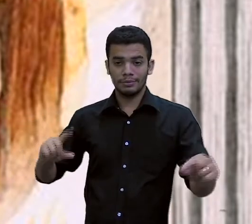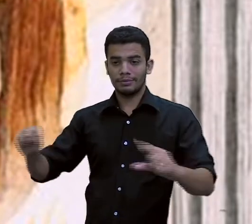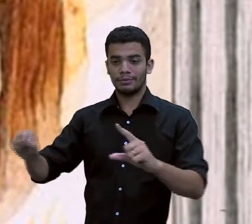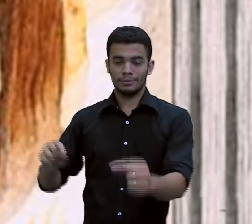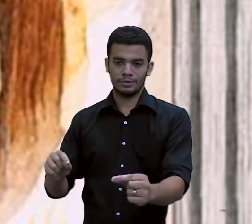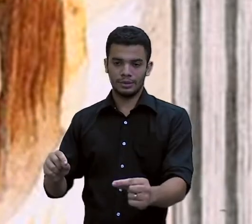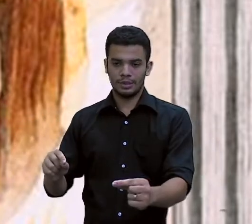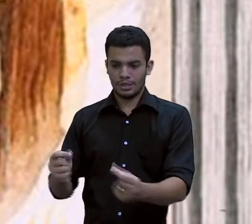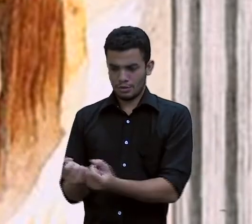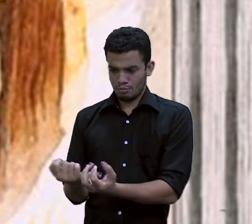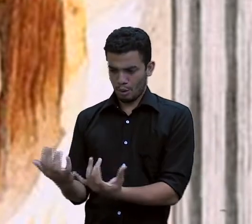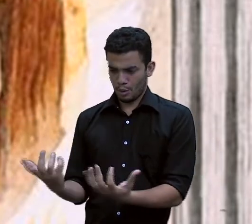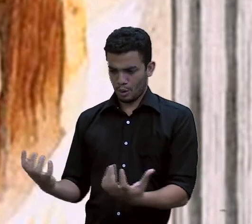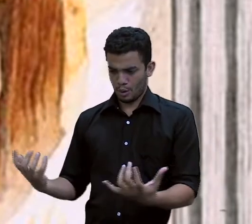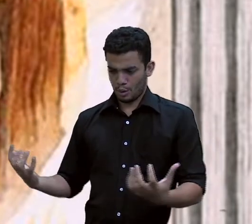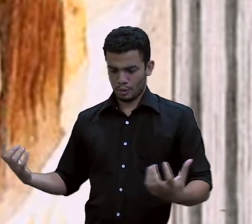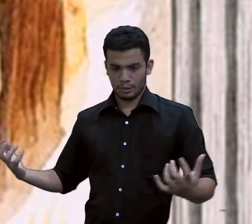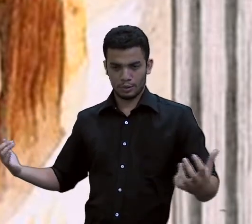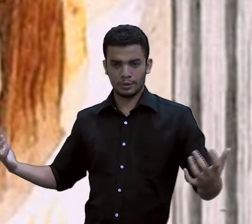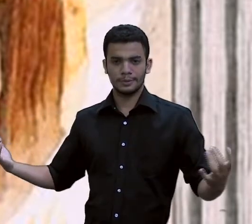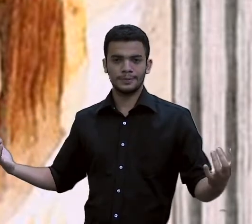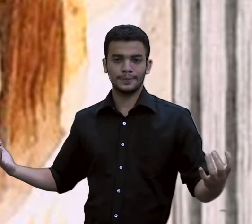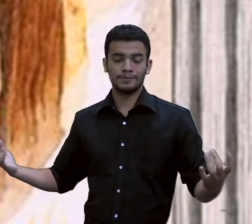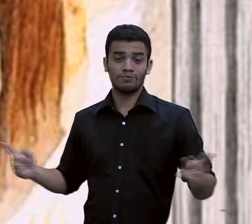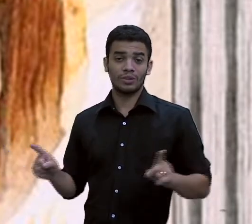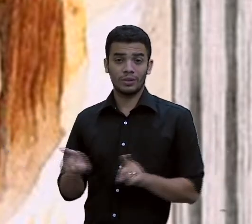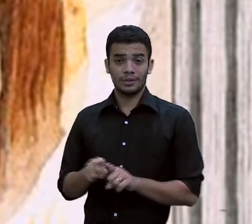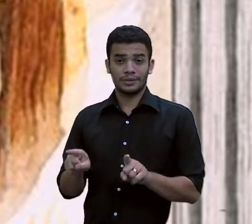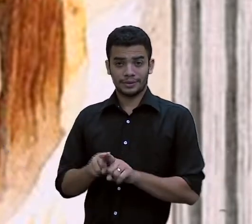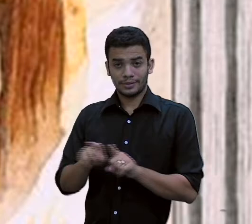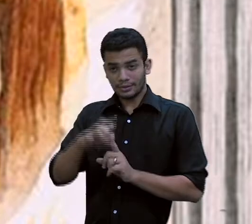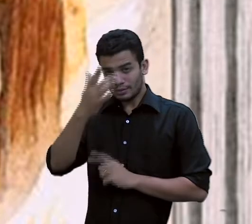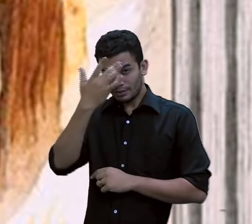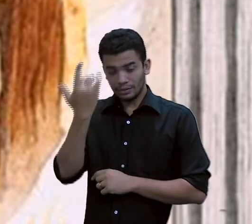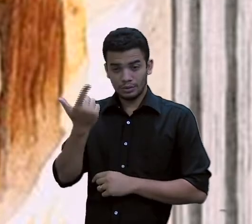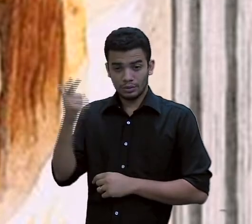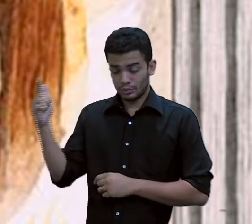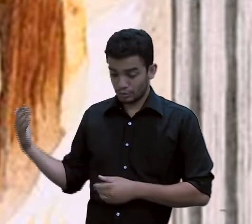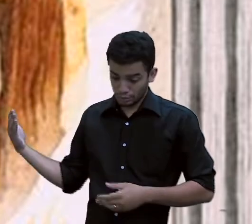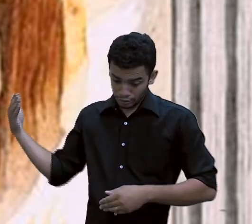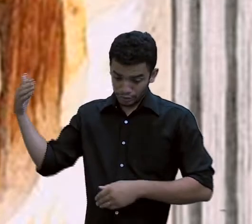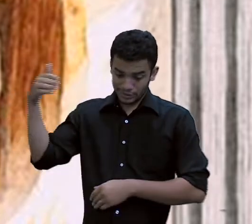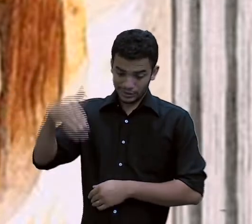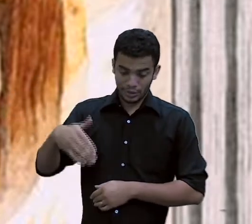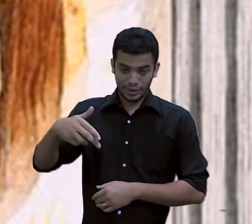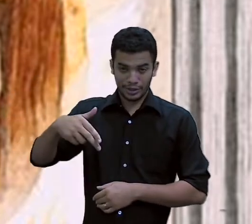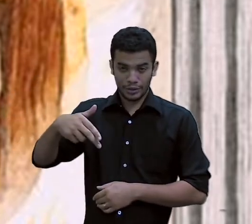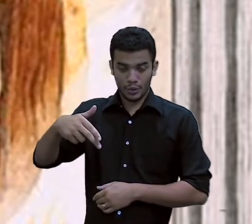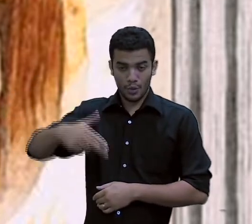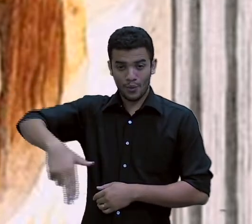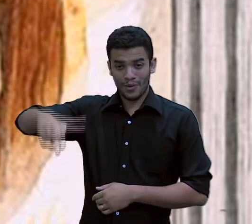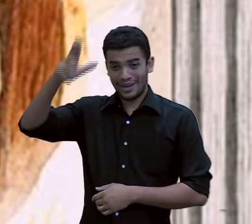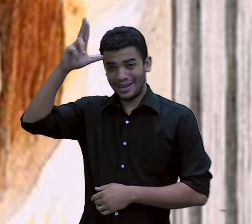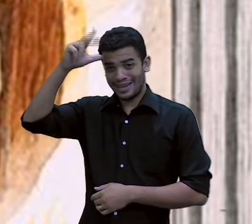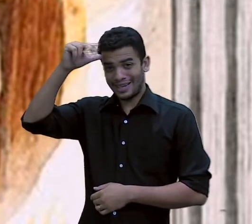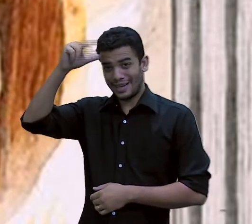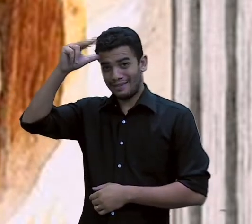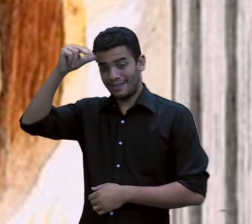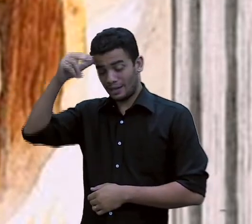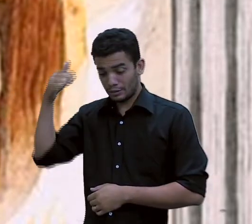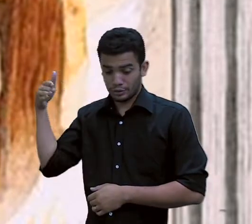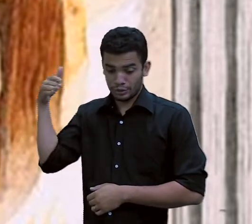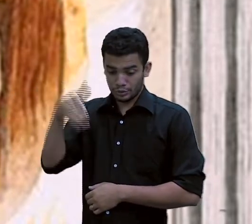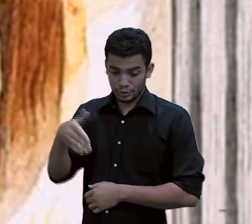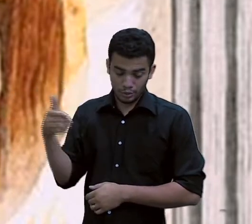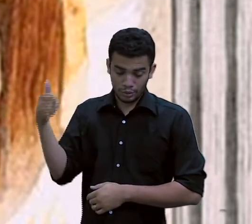espanhóis de Buenos Aires trouxeram cerca de 70 cavalos andaluzes que se multiplicaram até dar